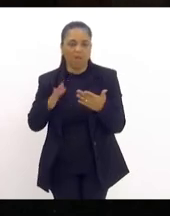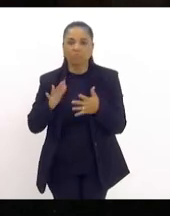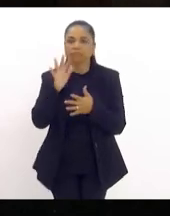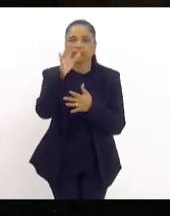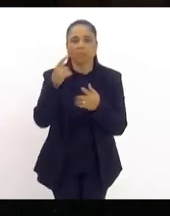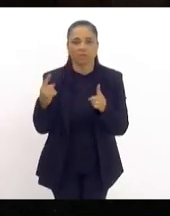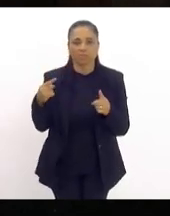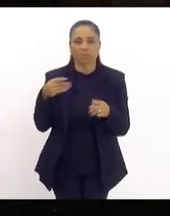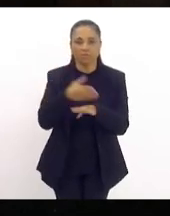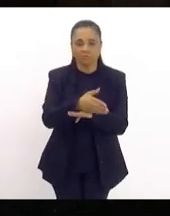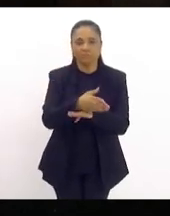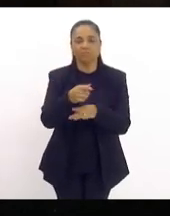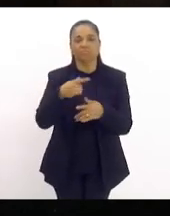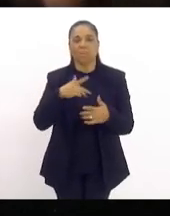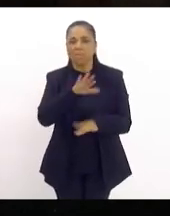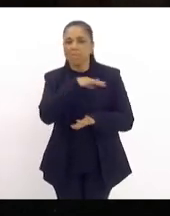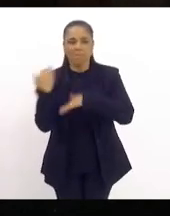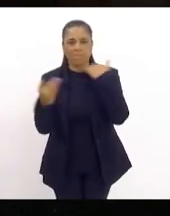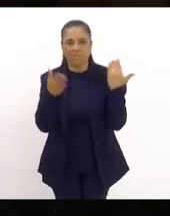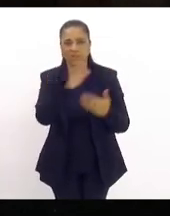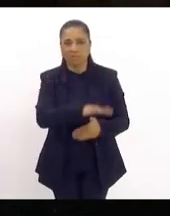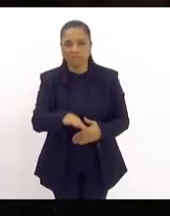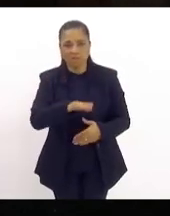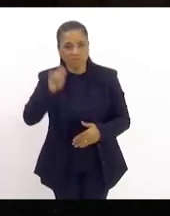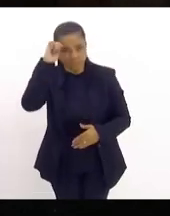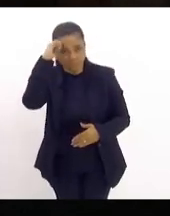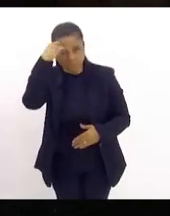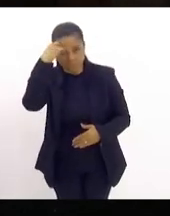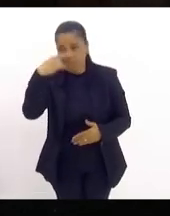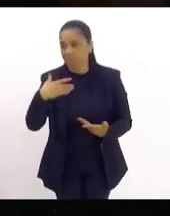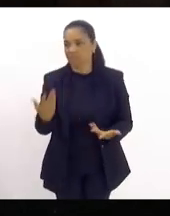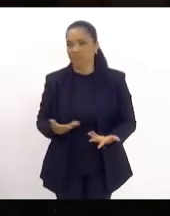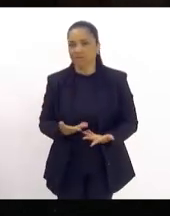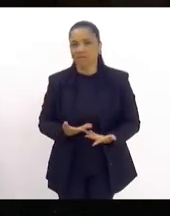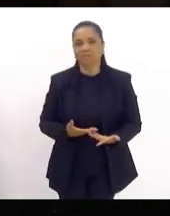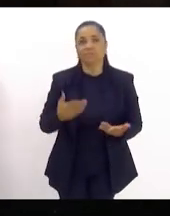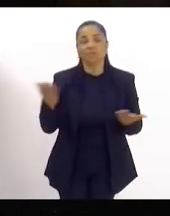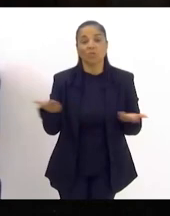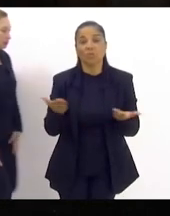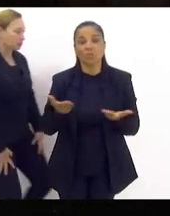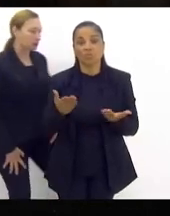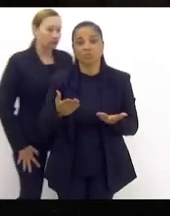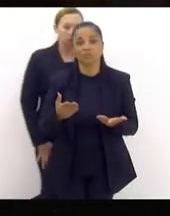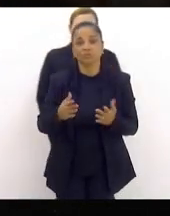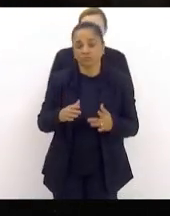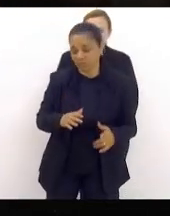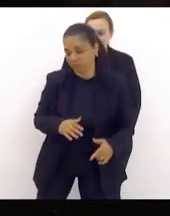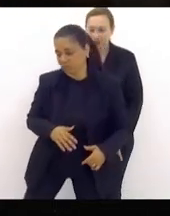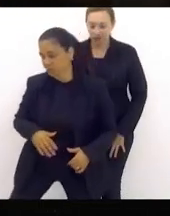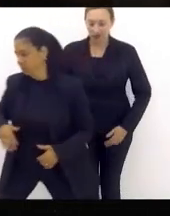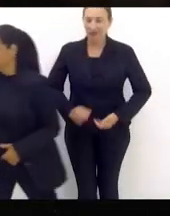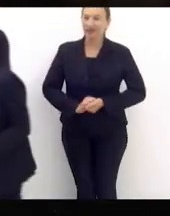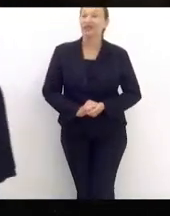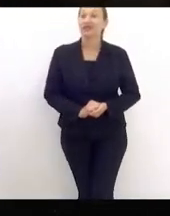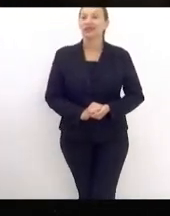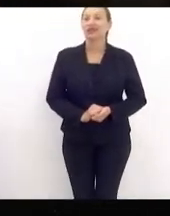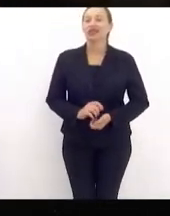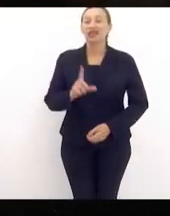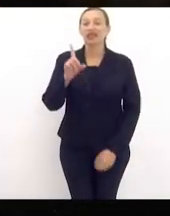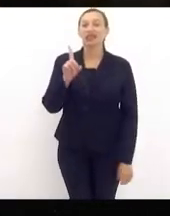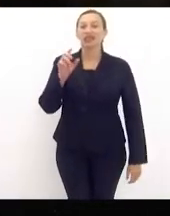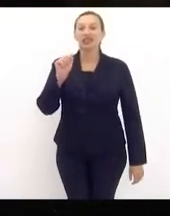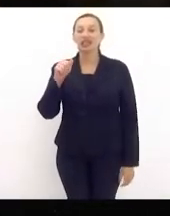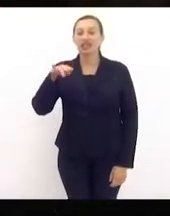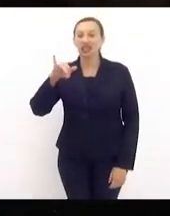nossas crianças negras. Hoje mesmo, lá no Fórum de Niterói, Danilo Félix, mais um